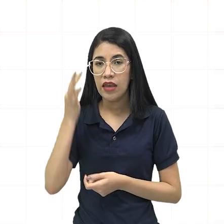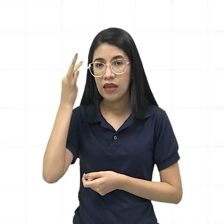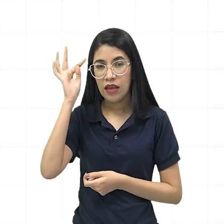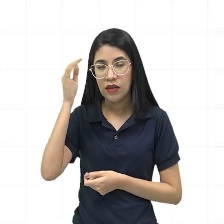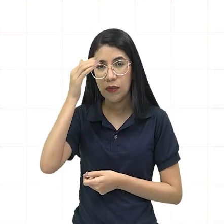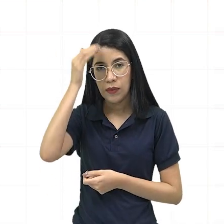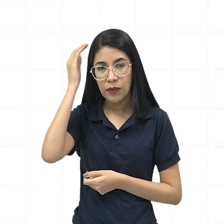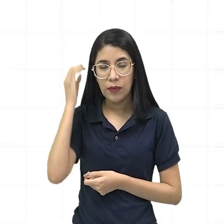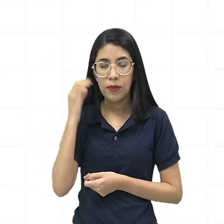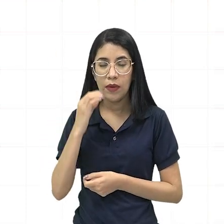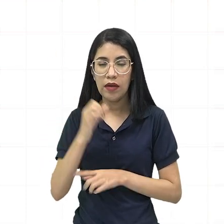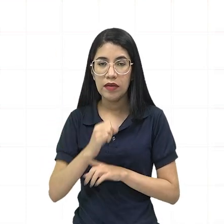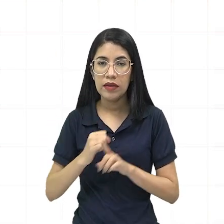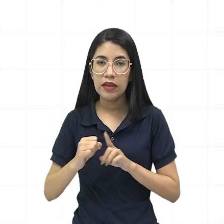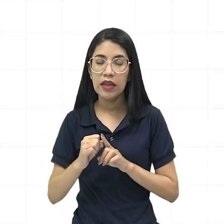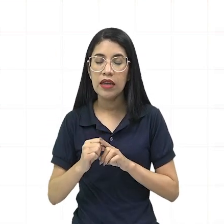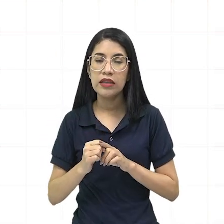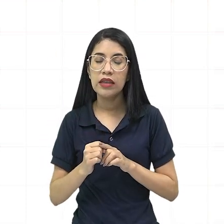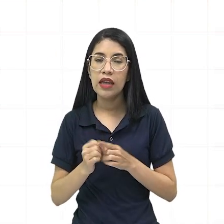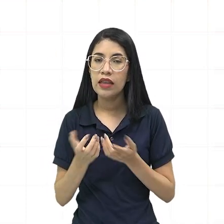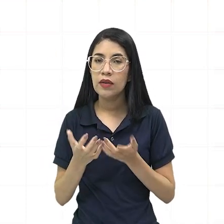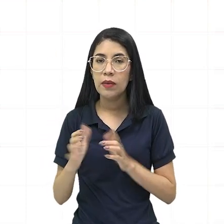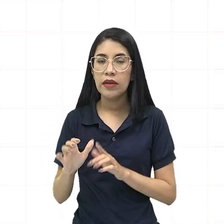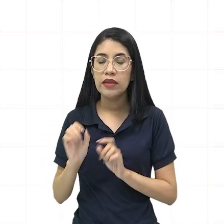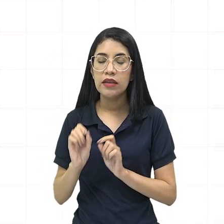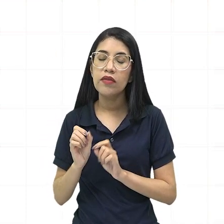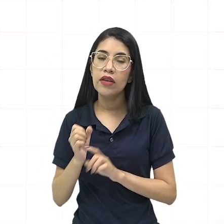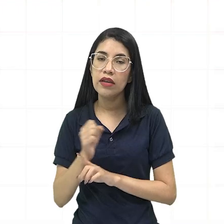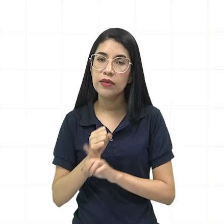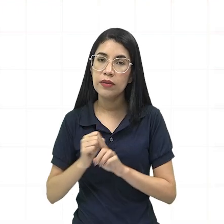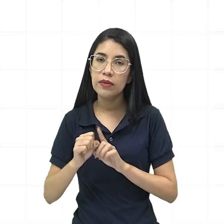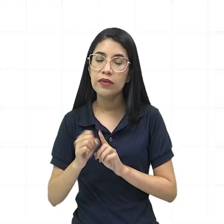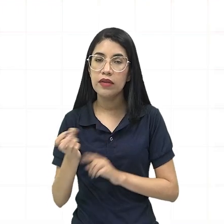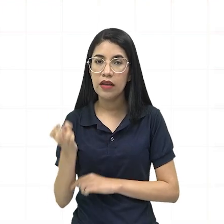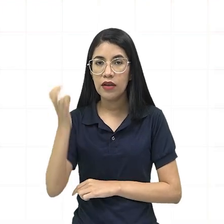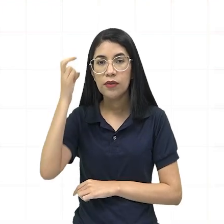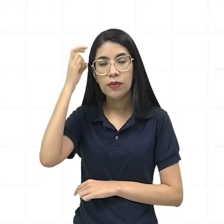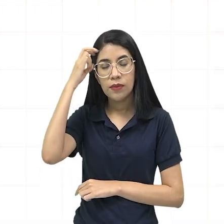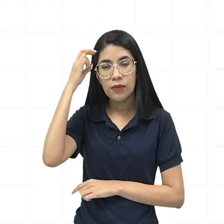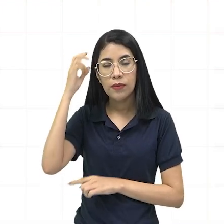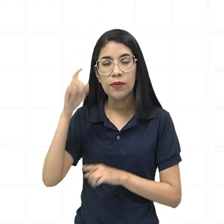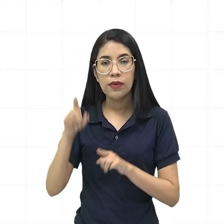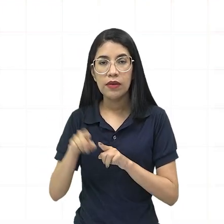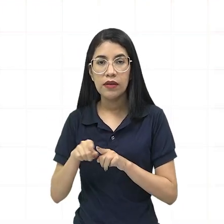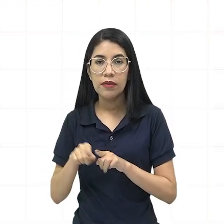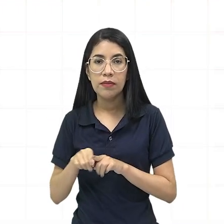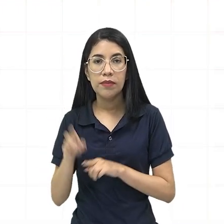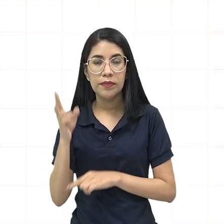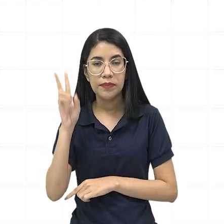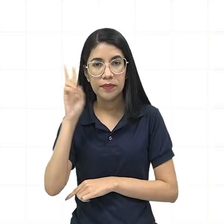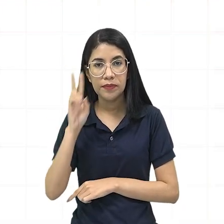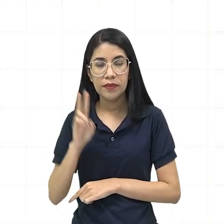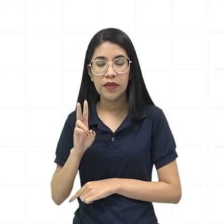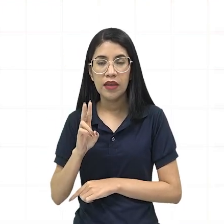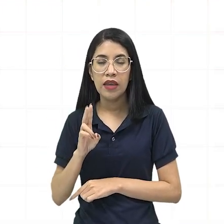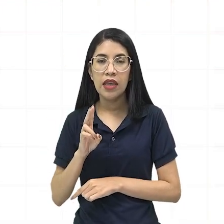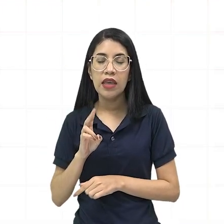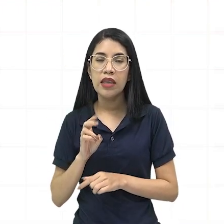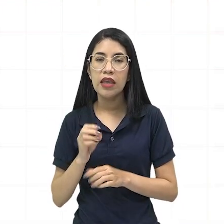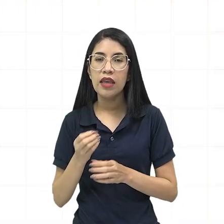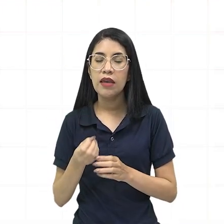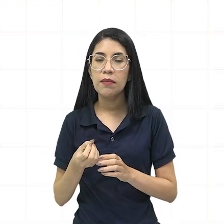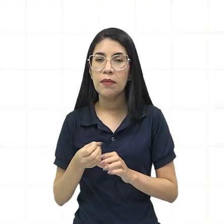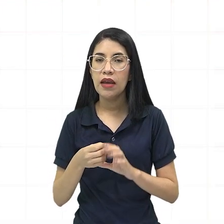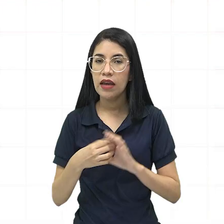social ignorava os aspectos sociais, culturais e históricos que moldam a